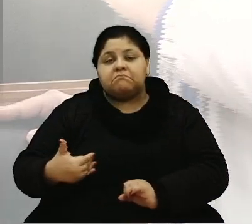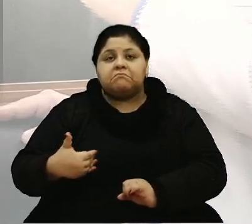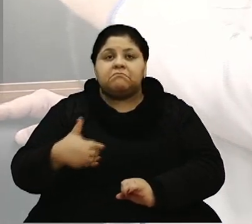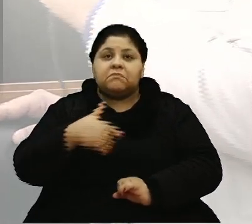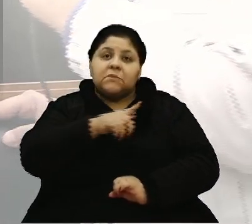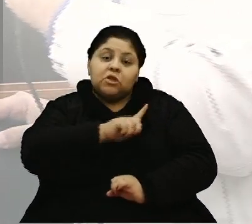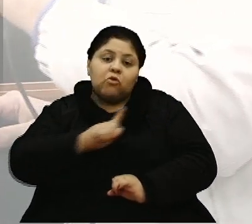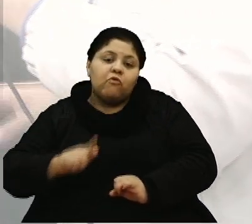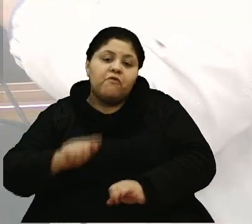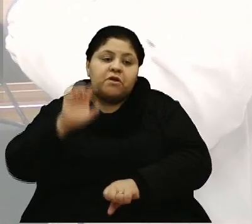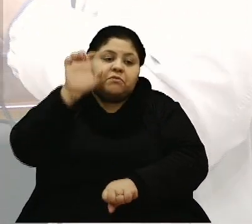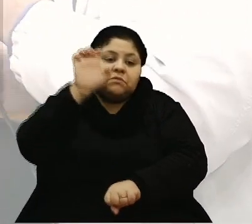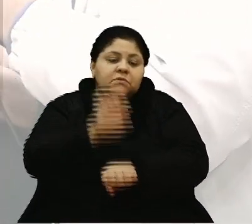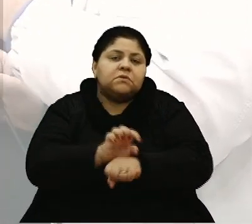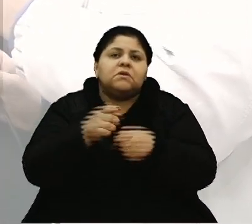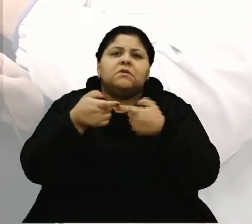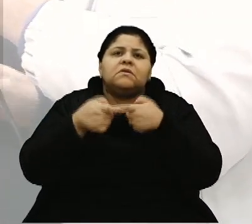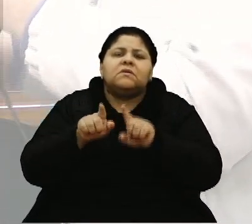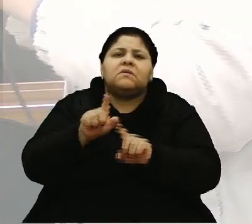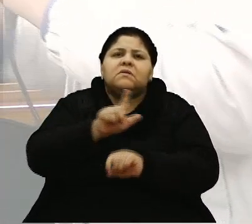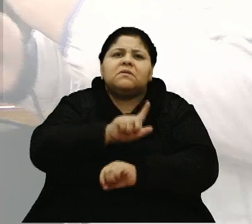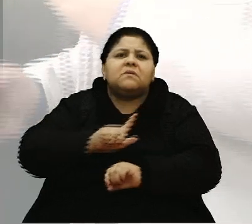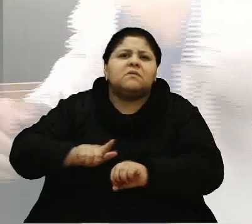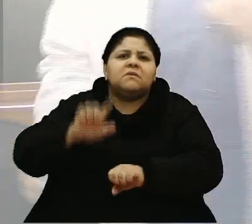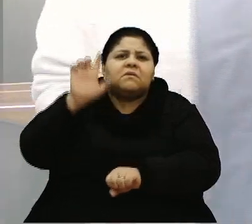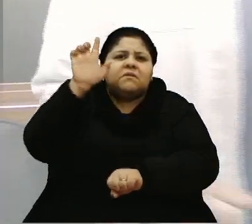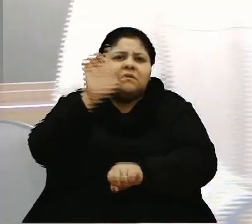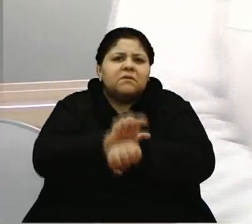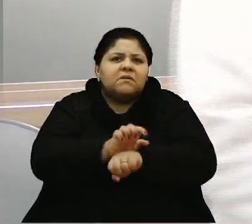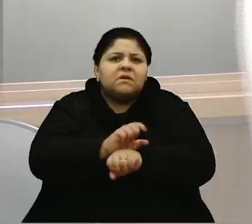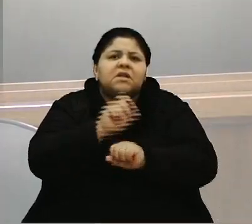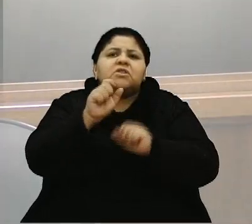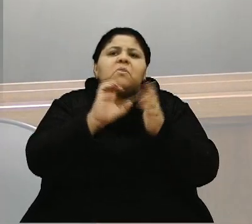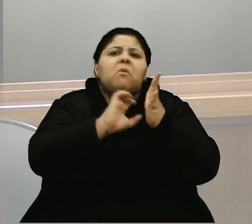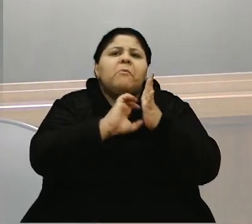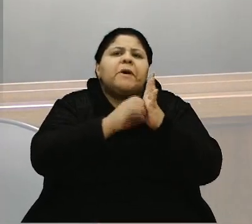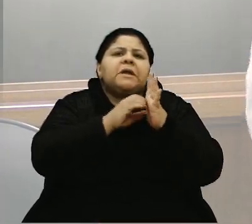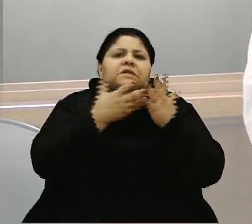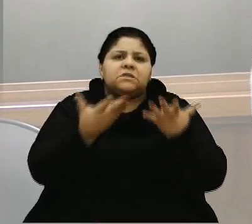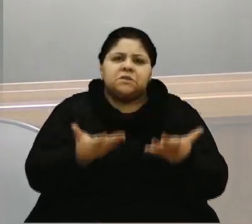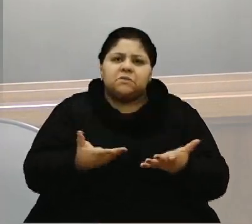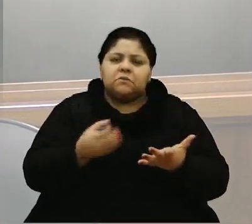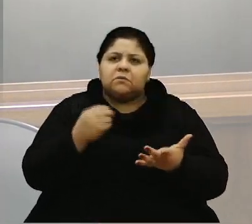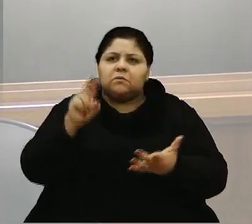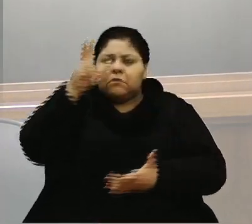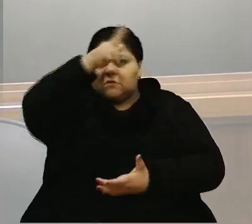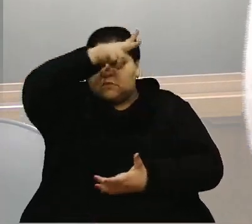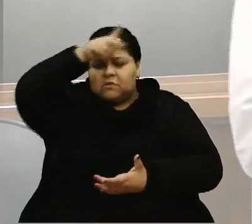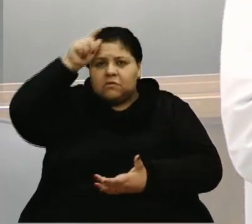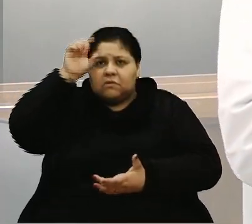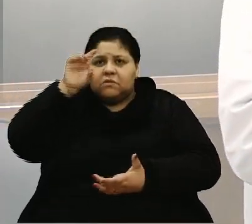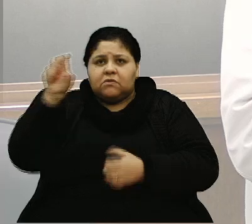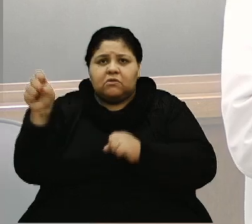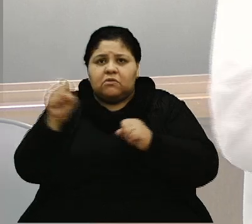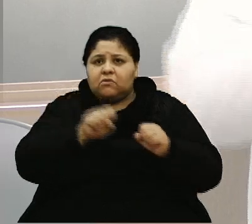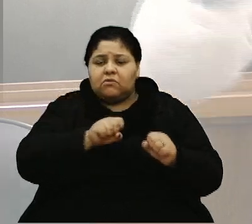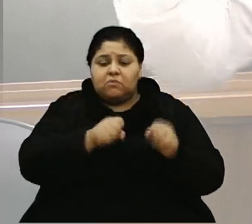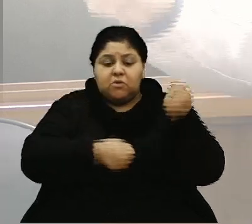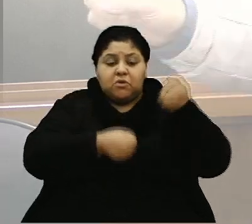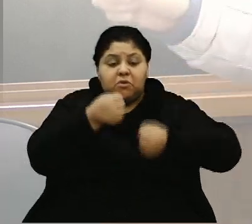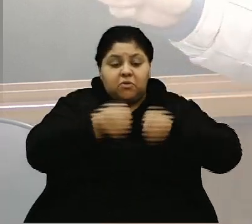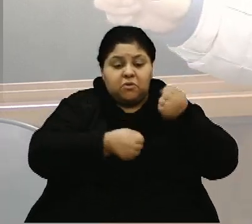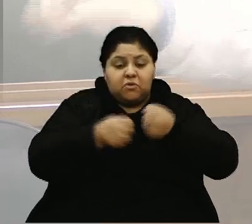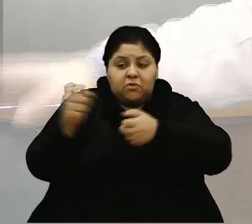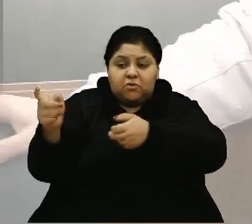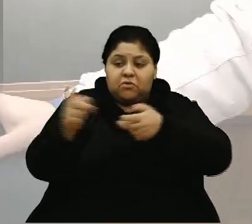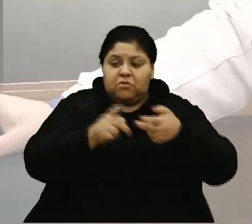do Estado. Mas o governo do Estado é de qual partido? Ou o prefeito Adiló só pode pegar o carro para